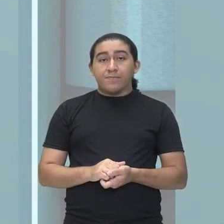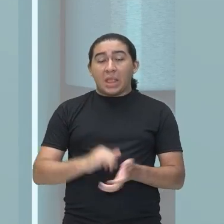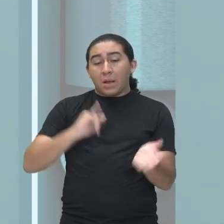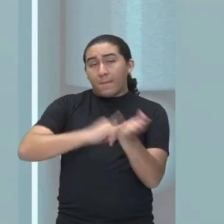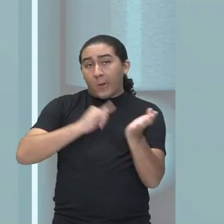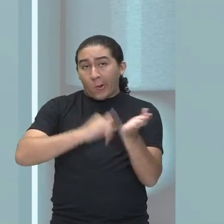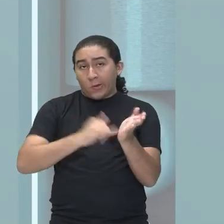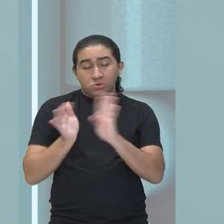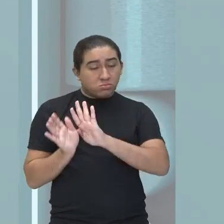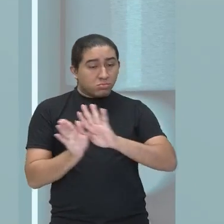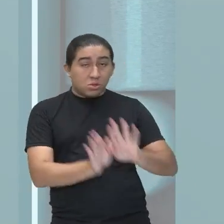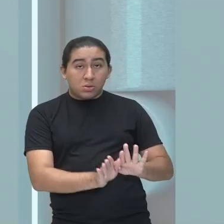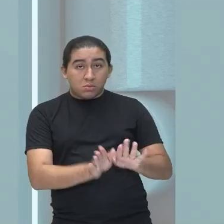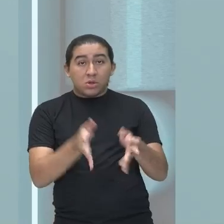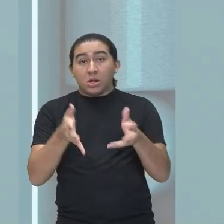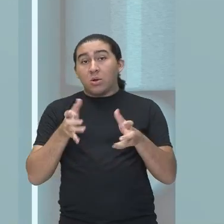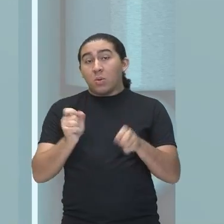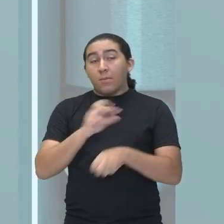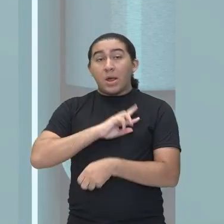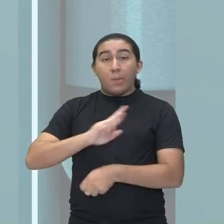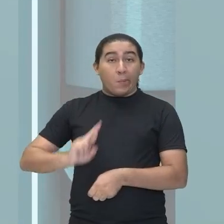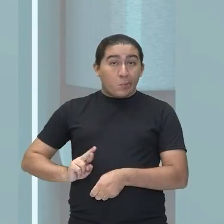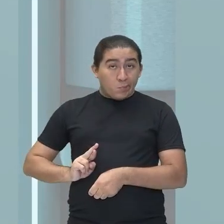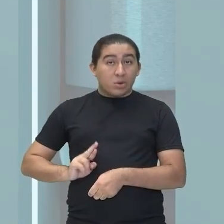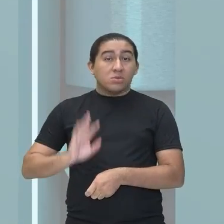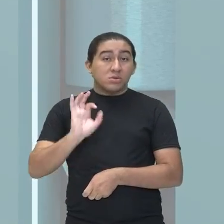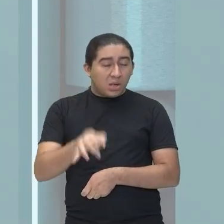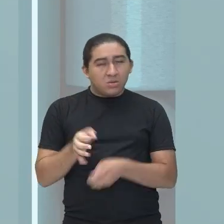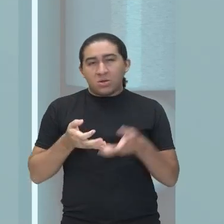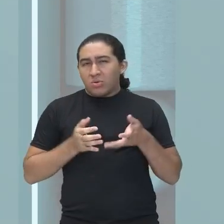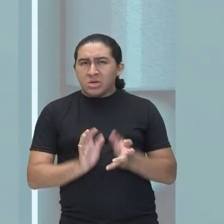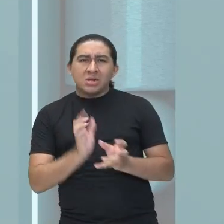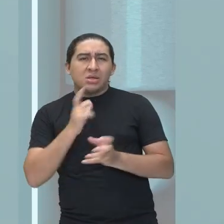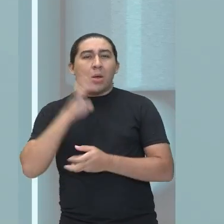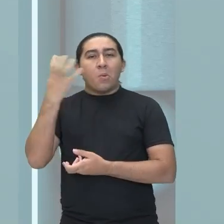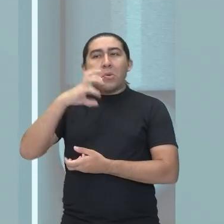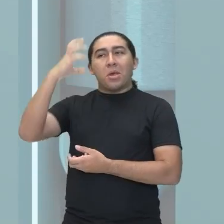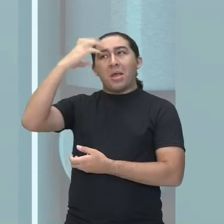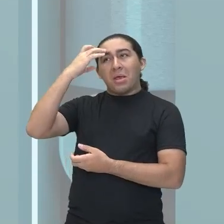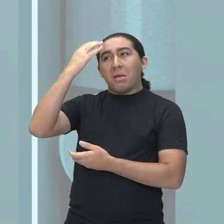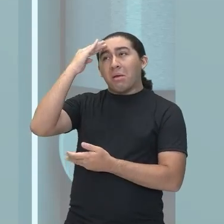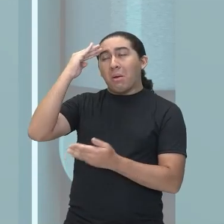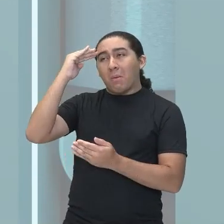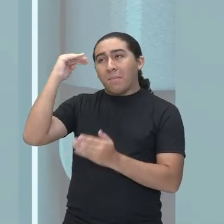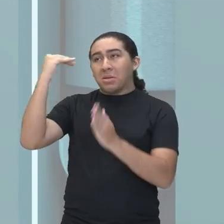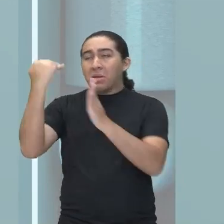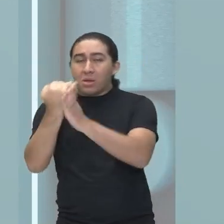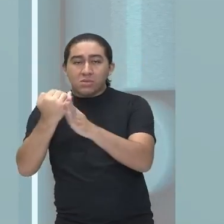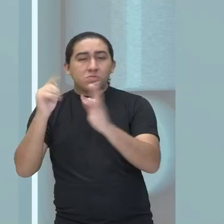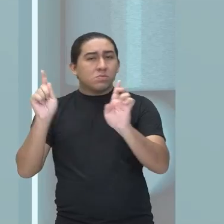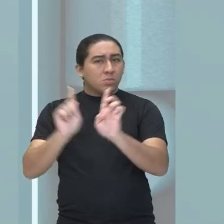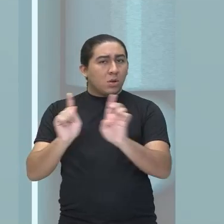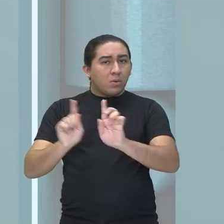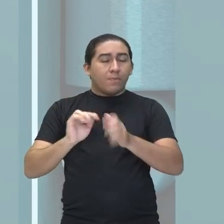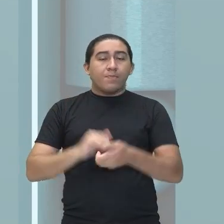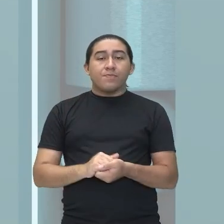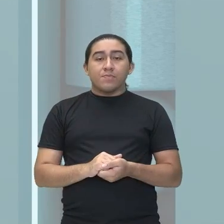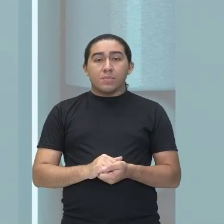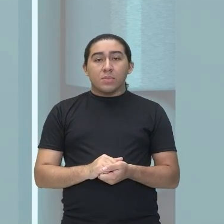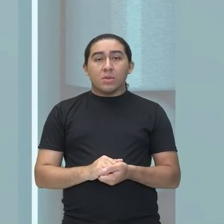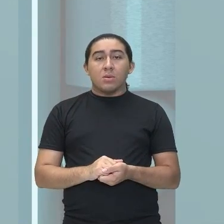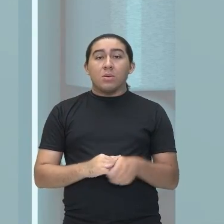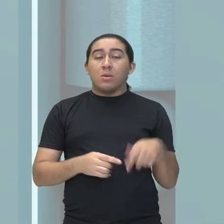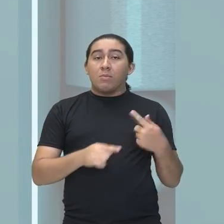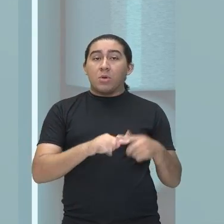queria o regime republicano. Eles não queriam mais o absolutismo. Assim como lá em Portugal, no período